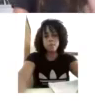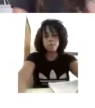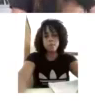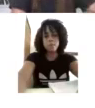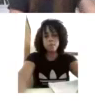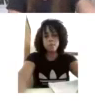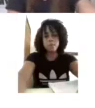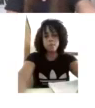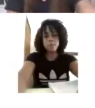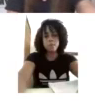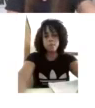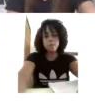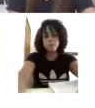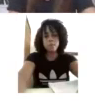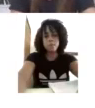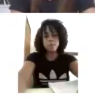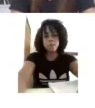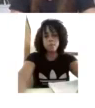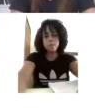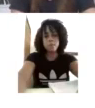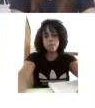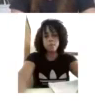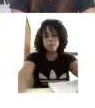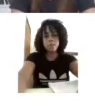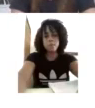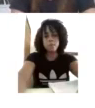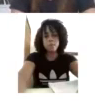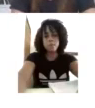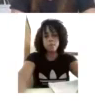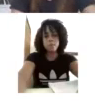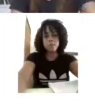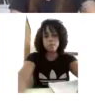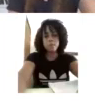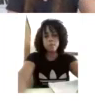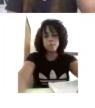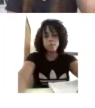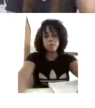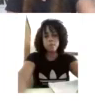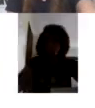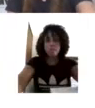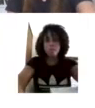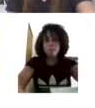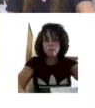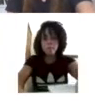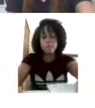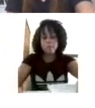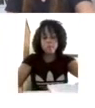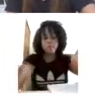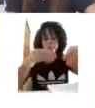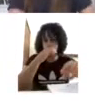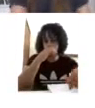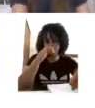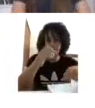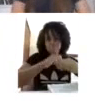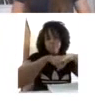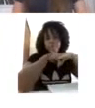contato presencial, a própria Ana, a própria Michelle e a Débora. Então, esse projeto é composto por 8